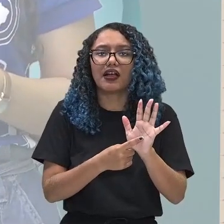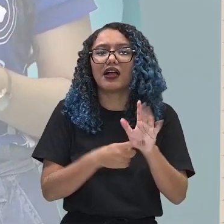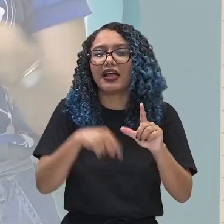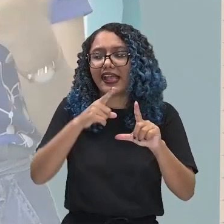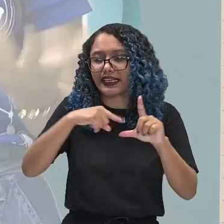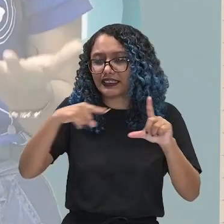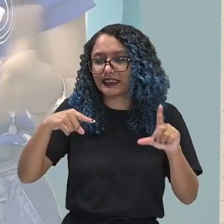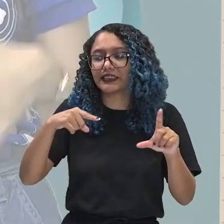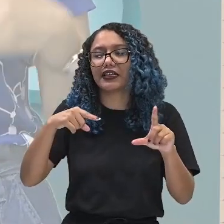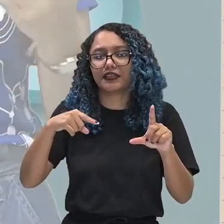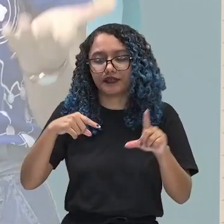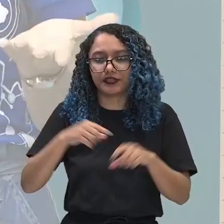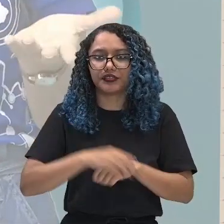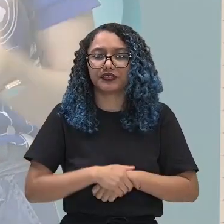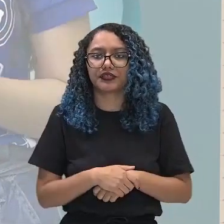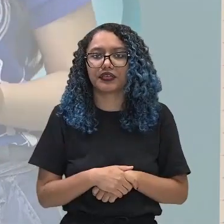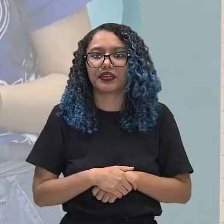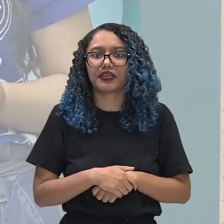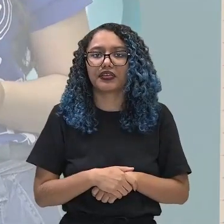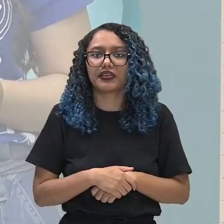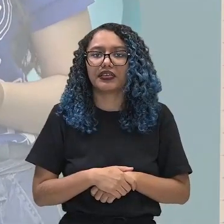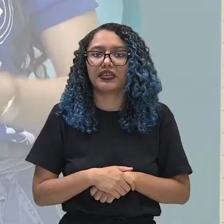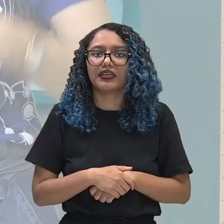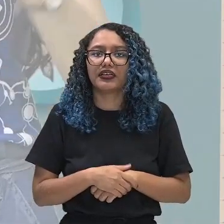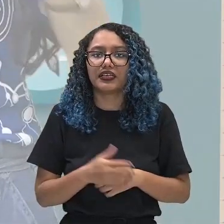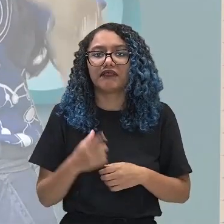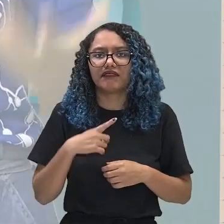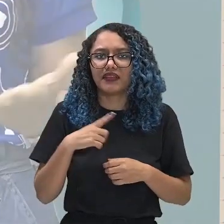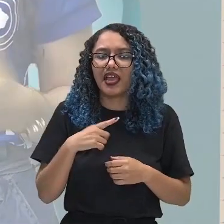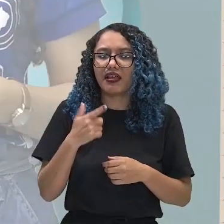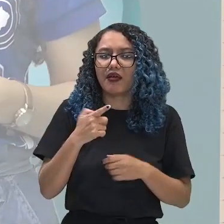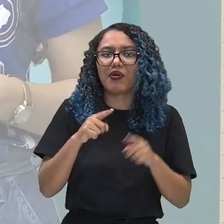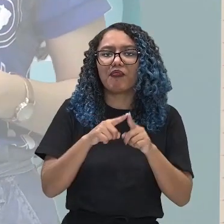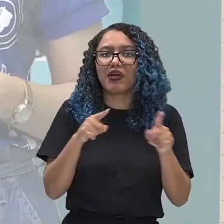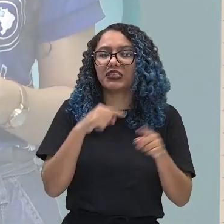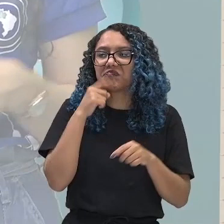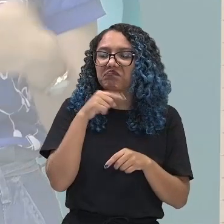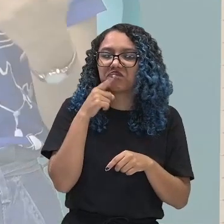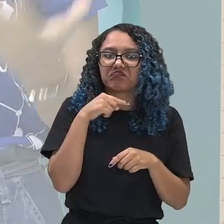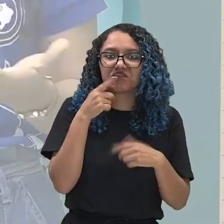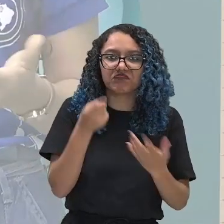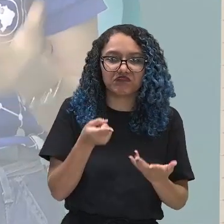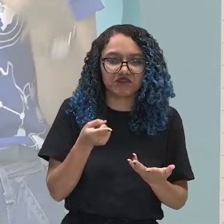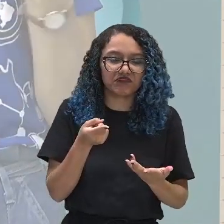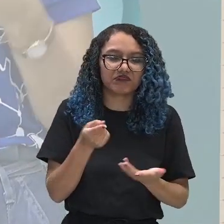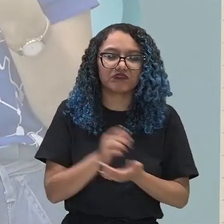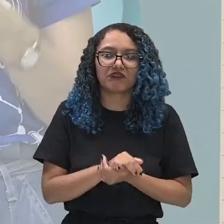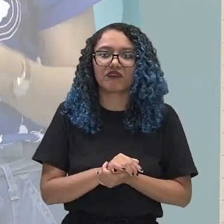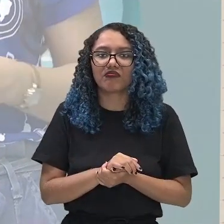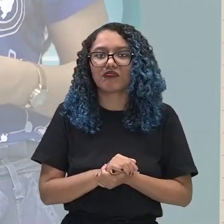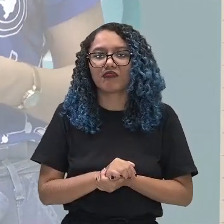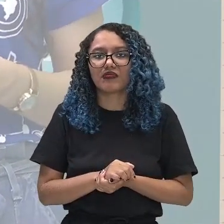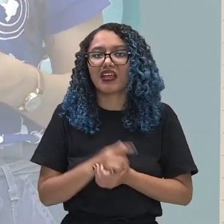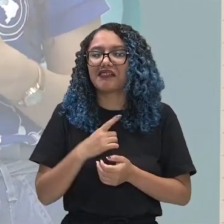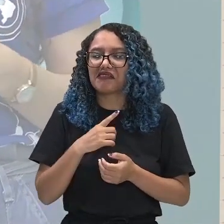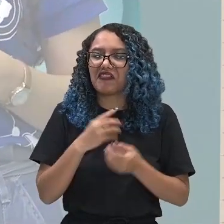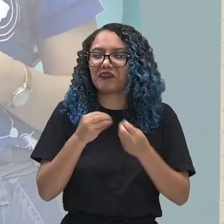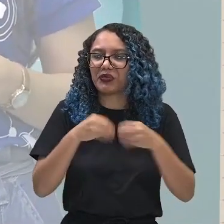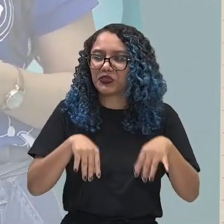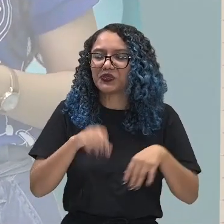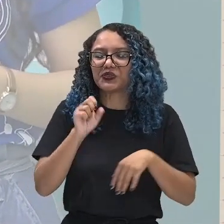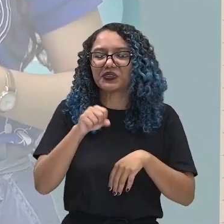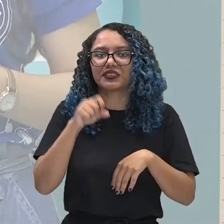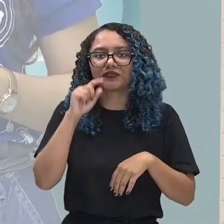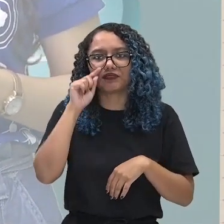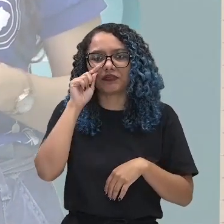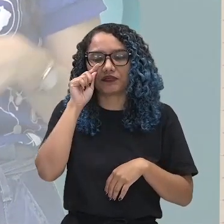ali essa questão do armamento não adiantou muito, né? E ainda assim tivemos casos trágicos, beleza? Então agora nós vamos